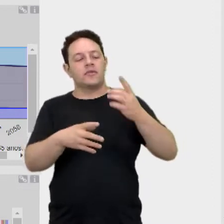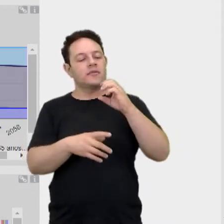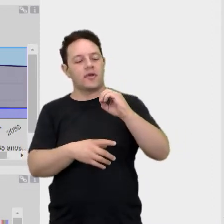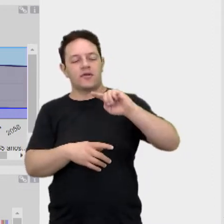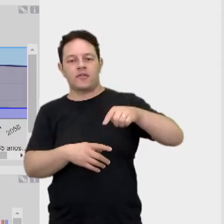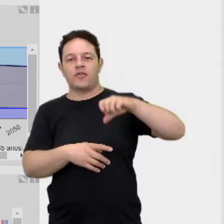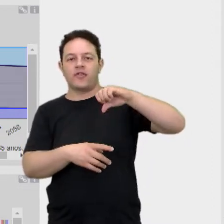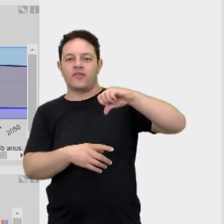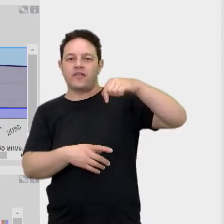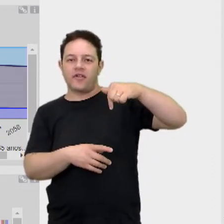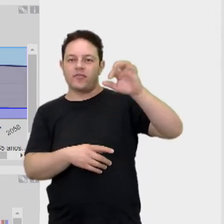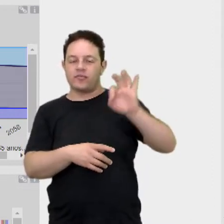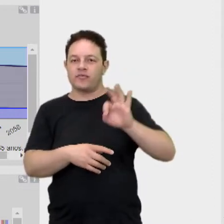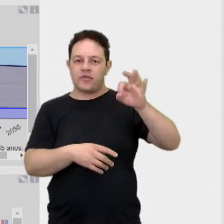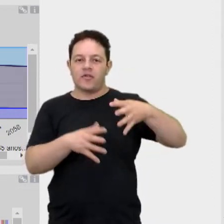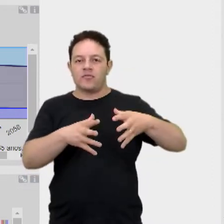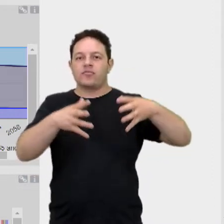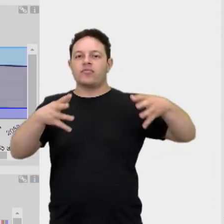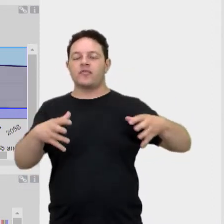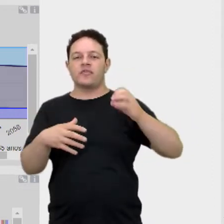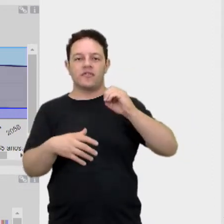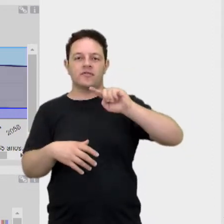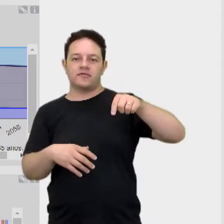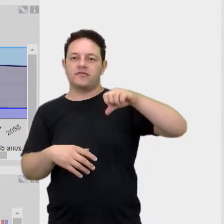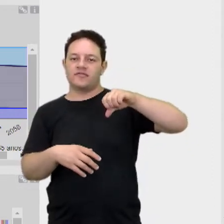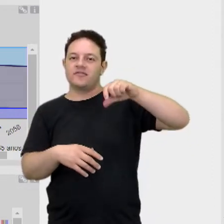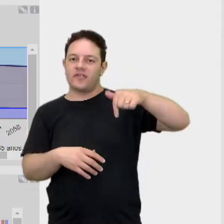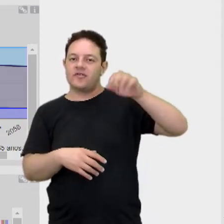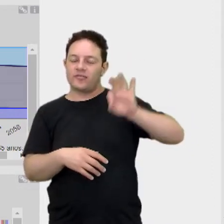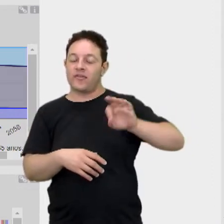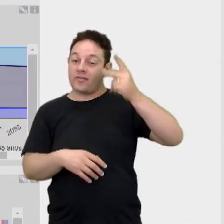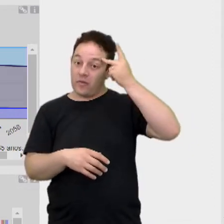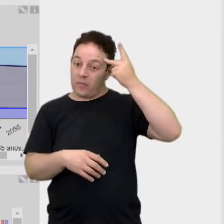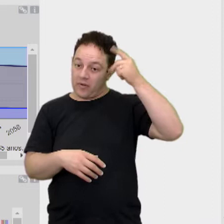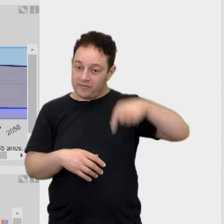Paulo maior do que o Brasil, isso em 2011. Eu vou para